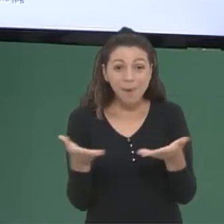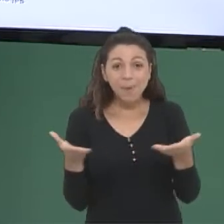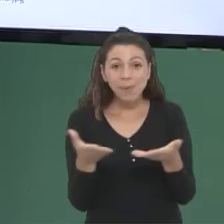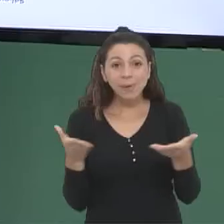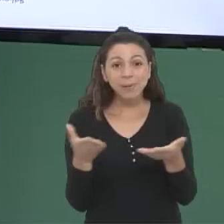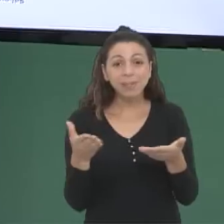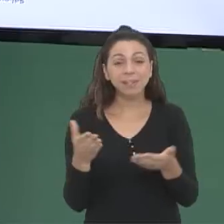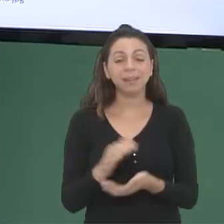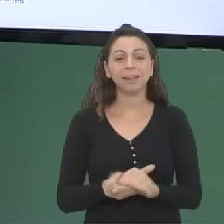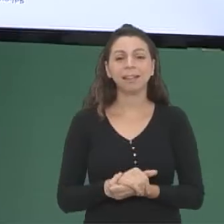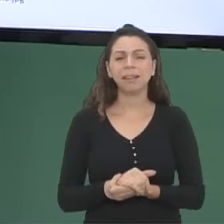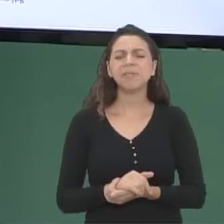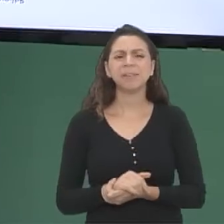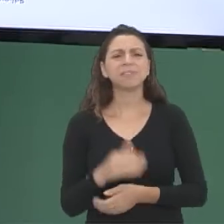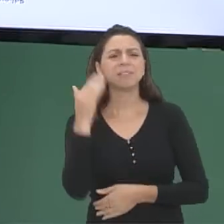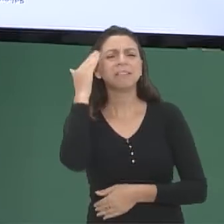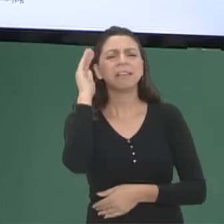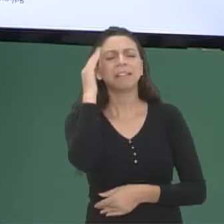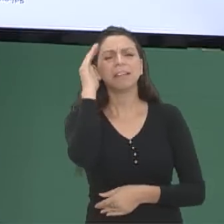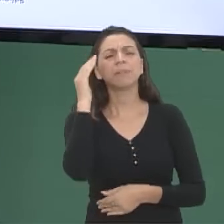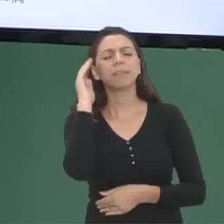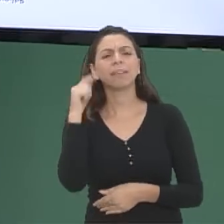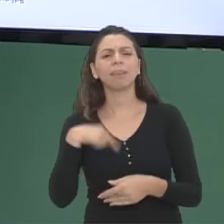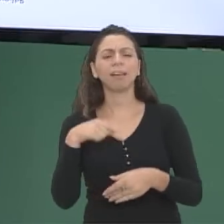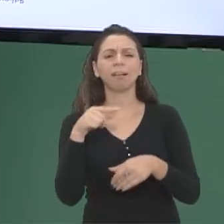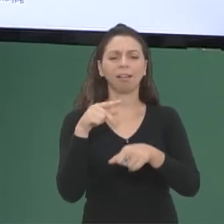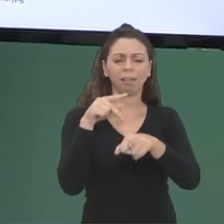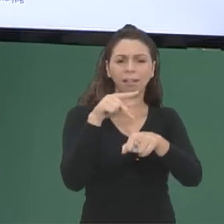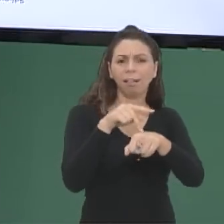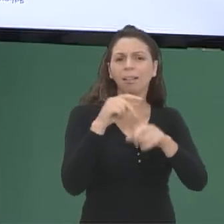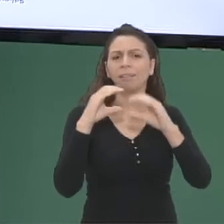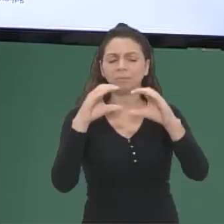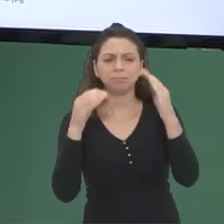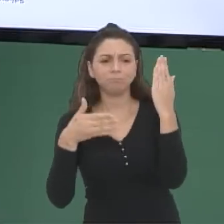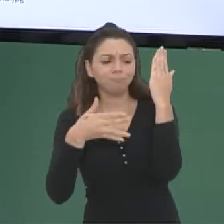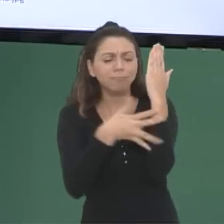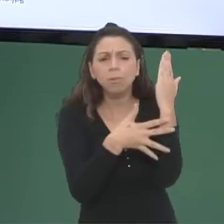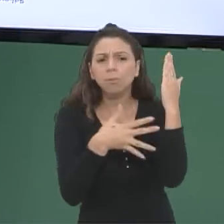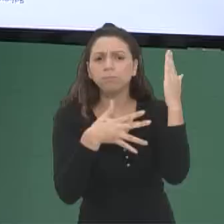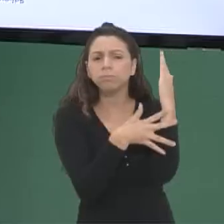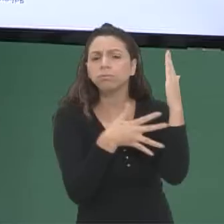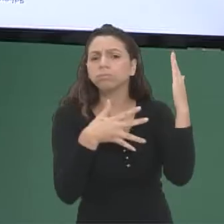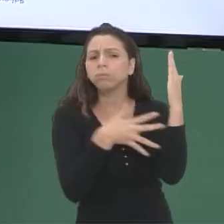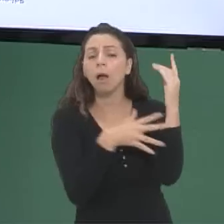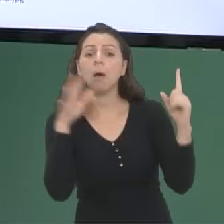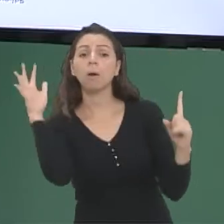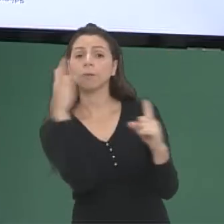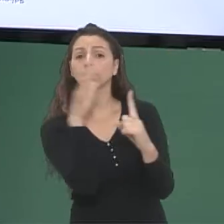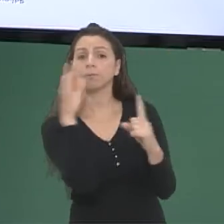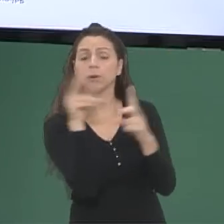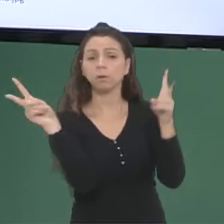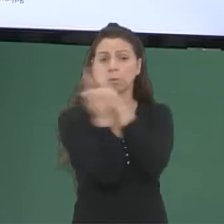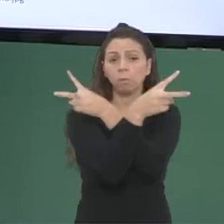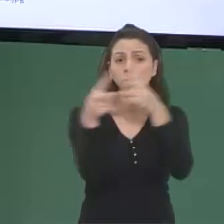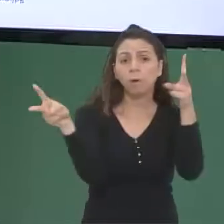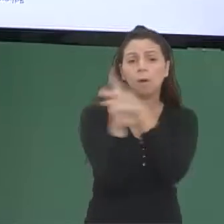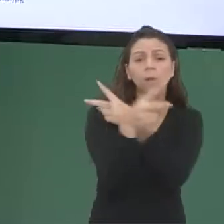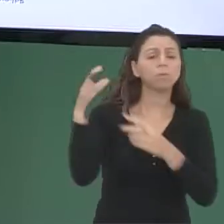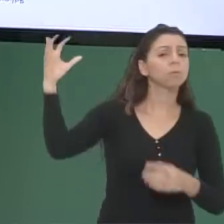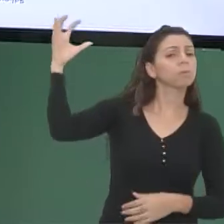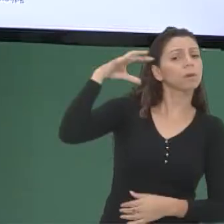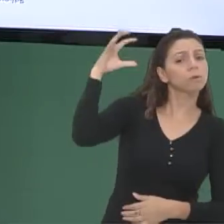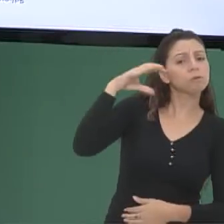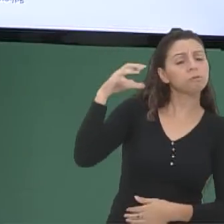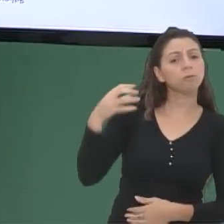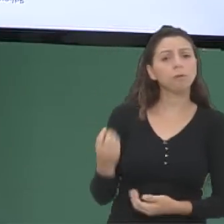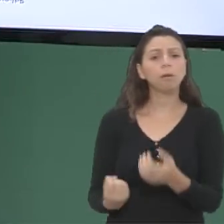que o intemperismo é esse desgaste da rocha por ação do vento, da chuva ou de outros agentes. E ele vai formar o